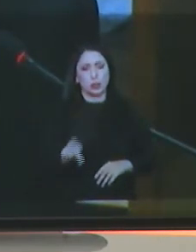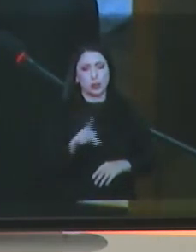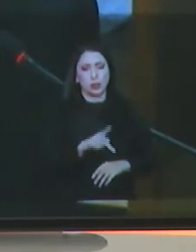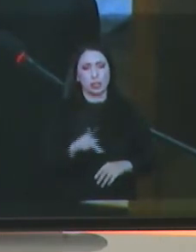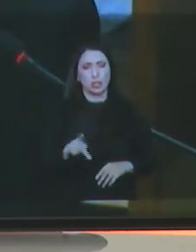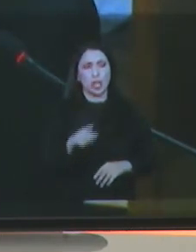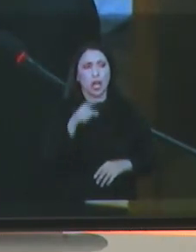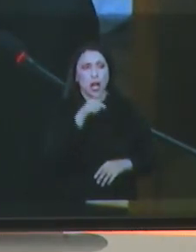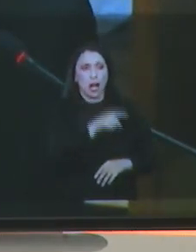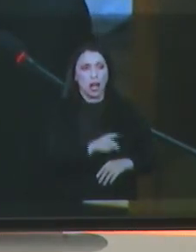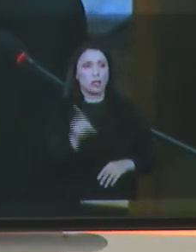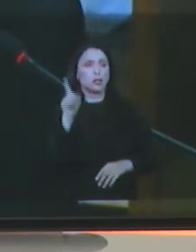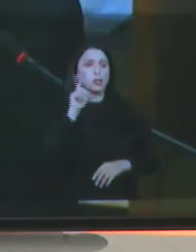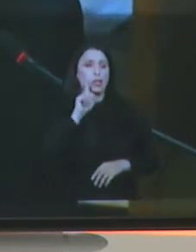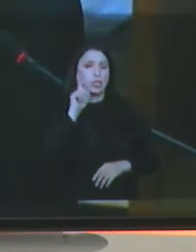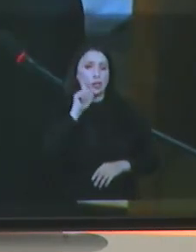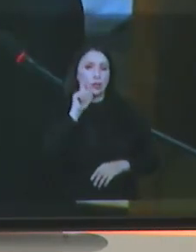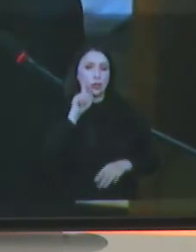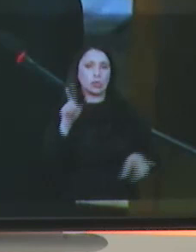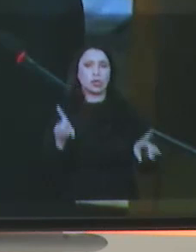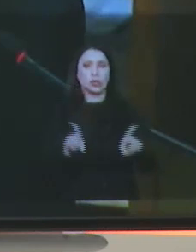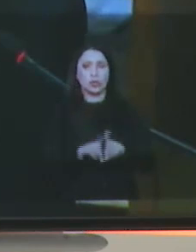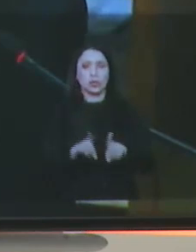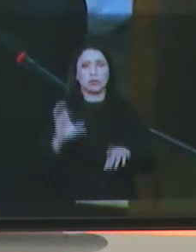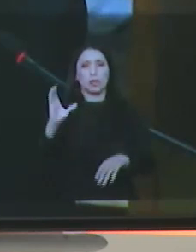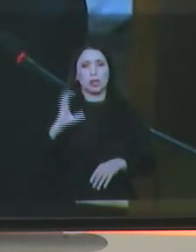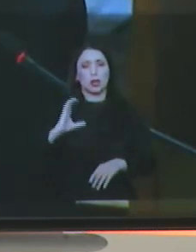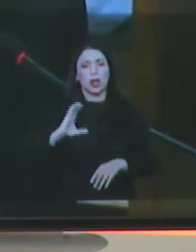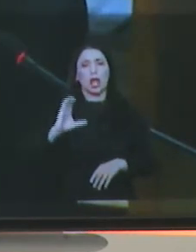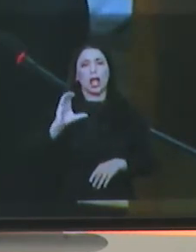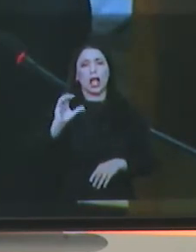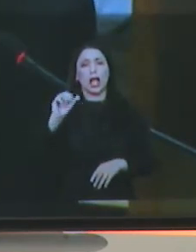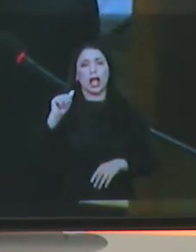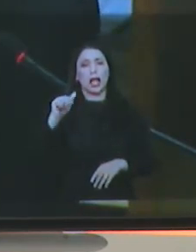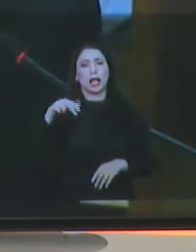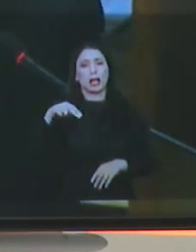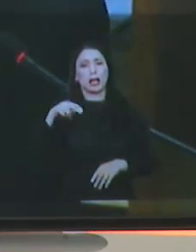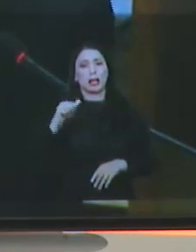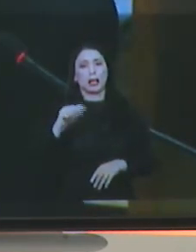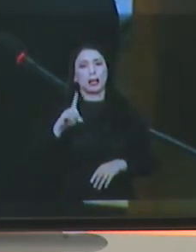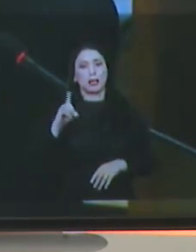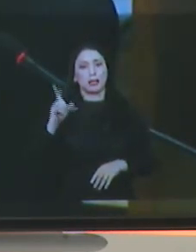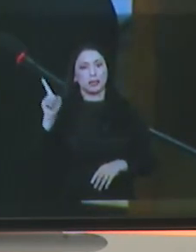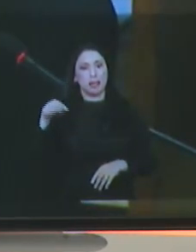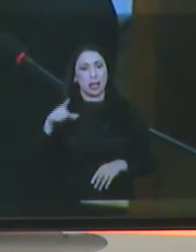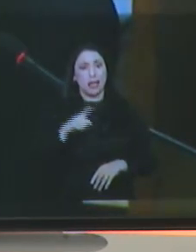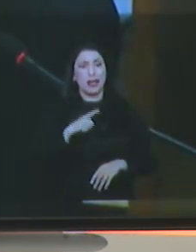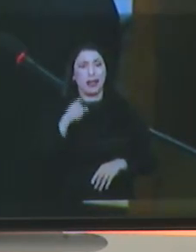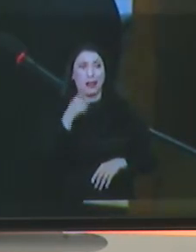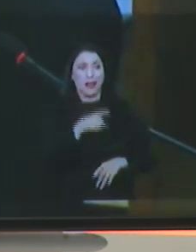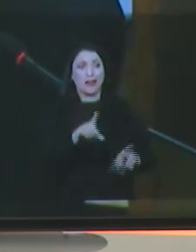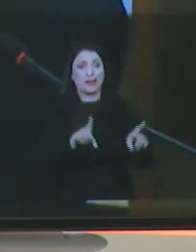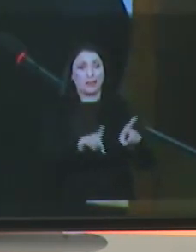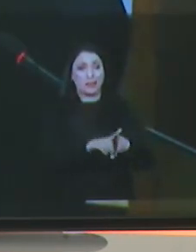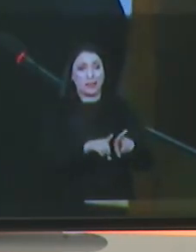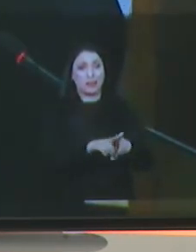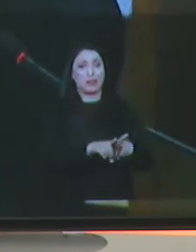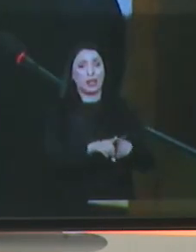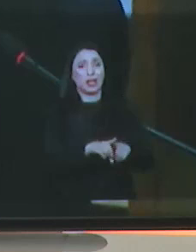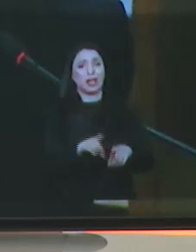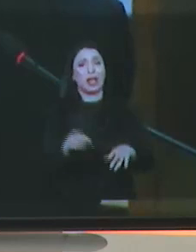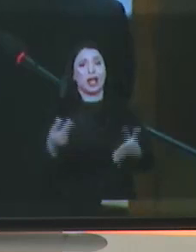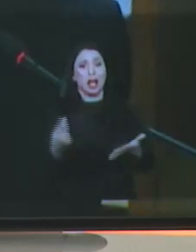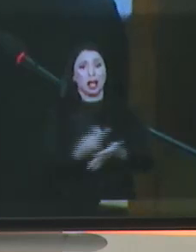de 500 famílias atingidas e pelo menos 7 municípios com perda de território, porque você sabe,